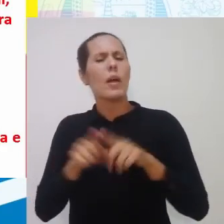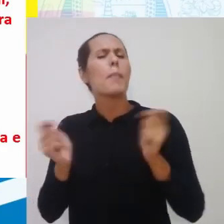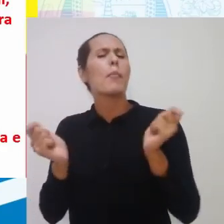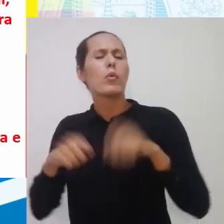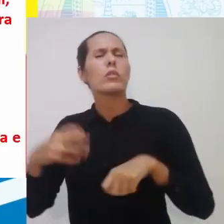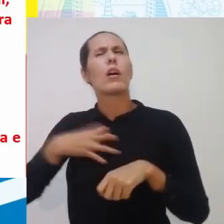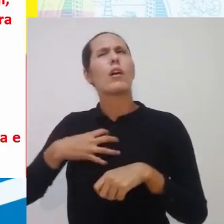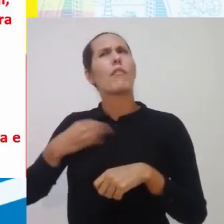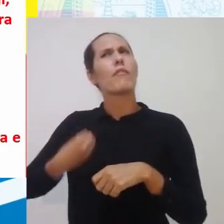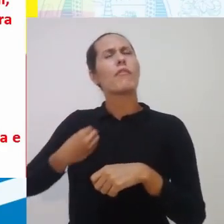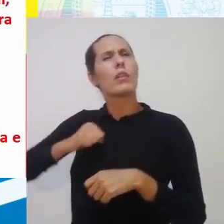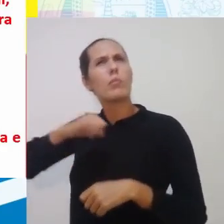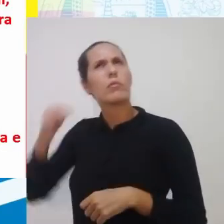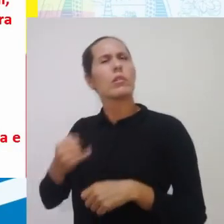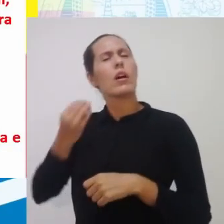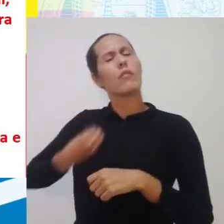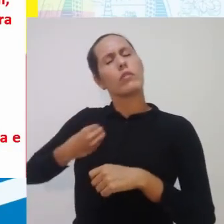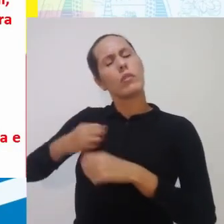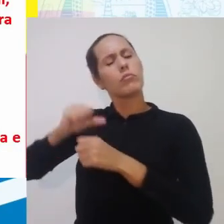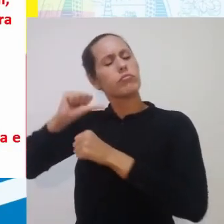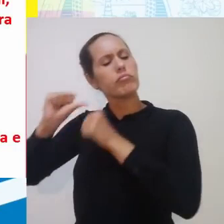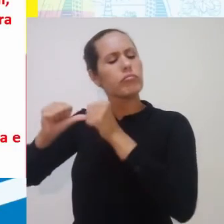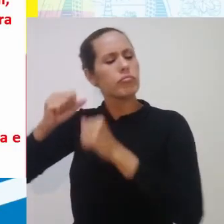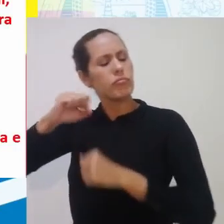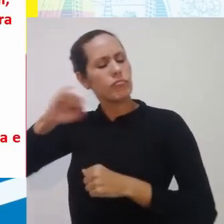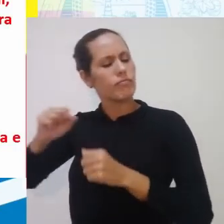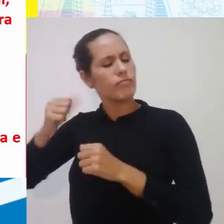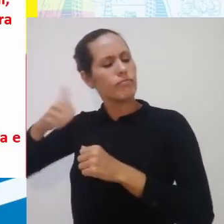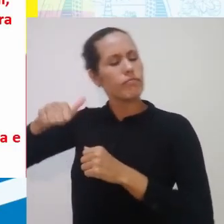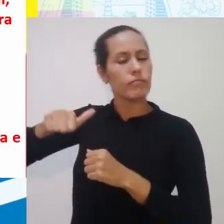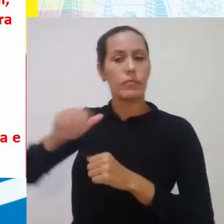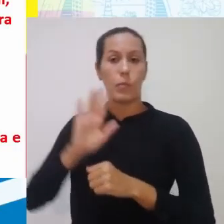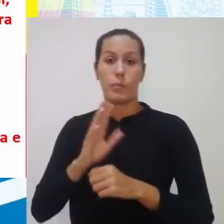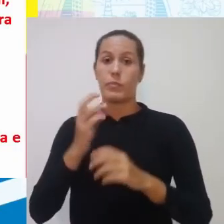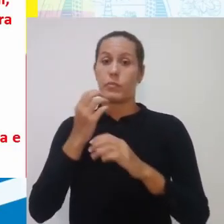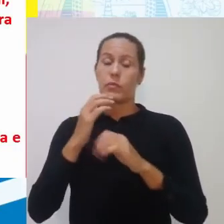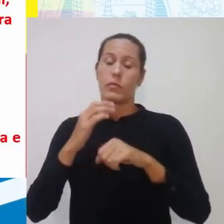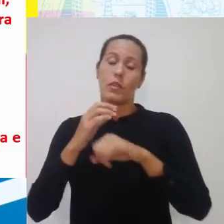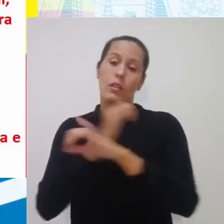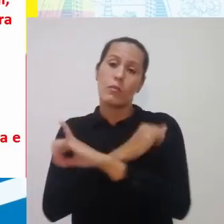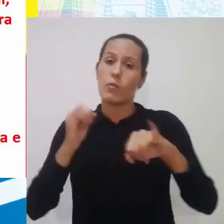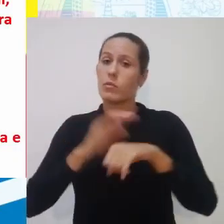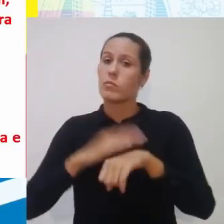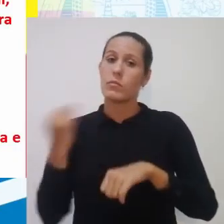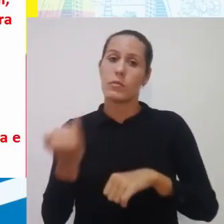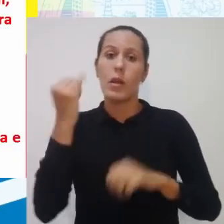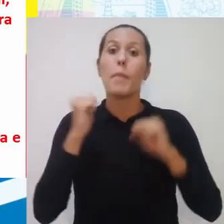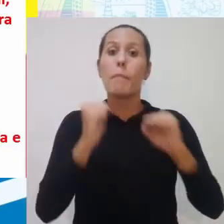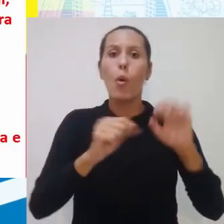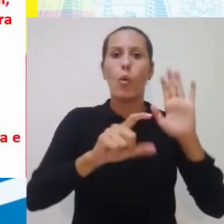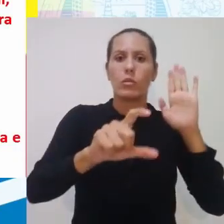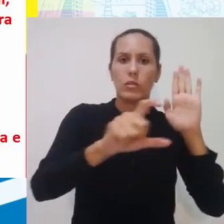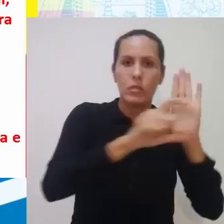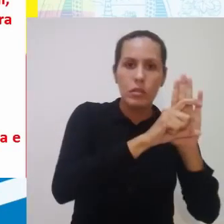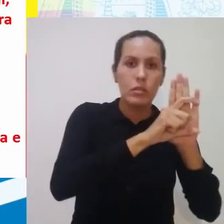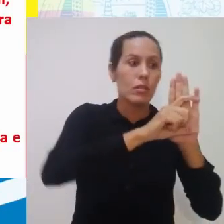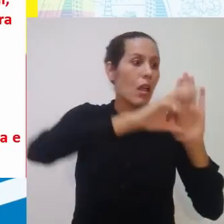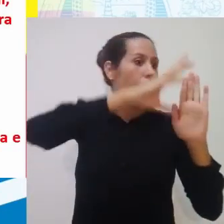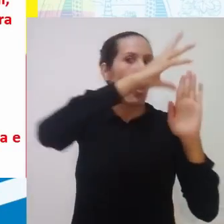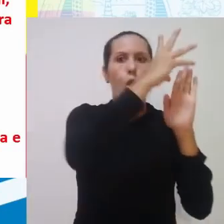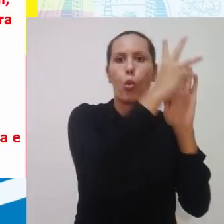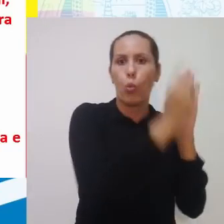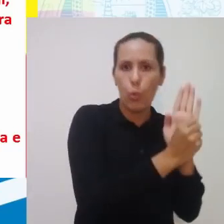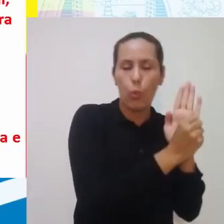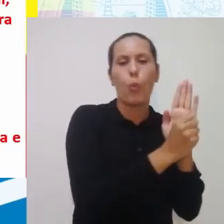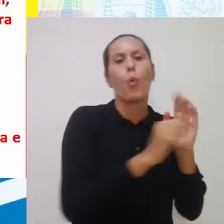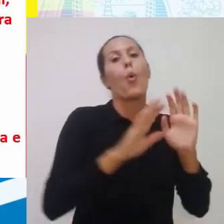também um momento para repensar nossa vida. Ou seja, a informação mais relevante pode, na verdade, ser um parágrafo inteiro,